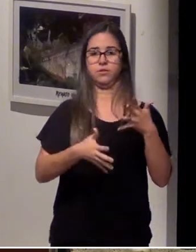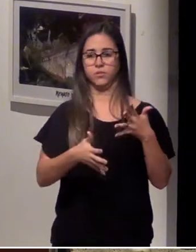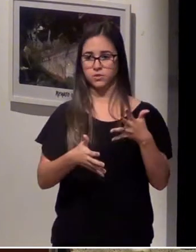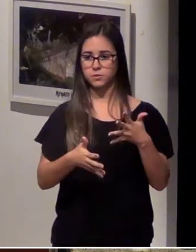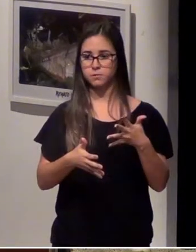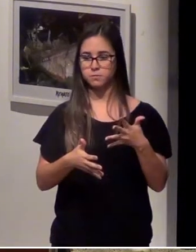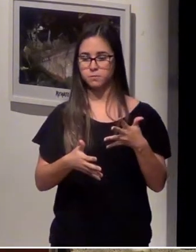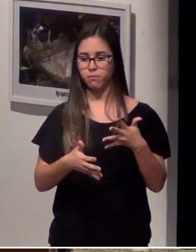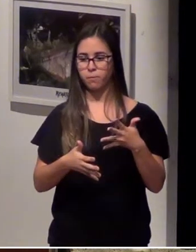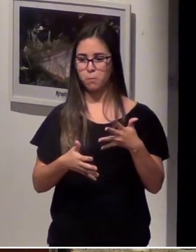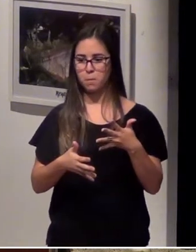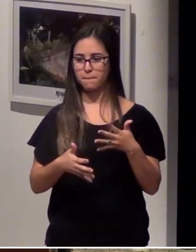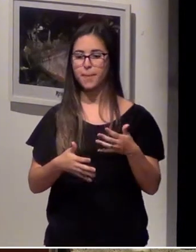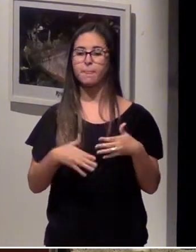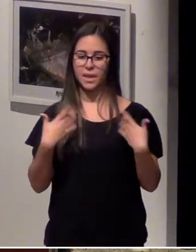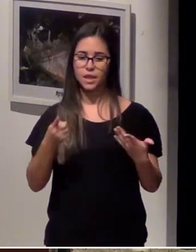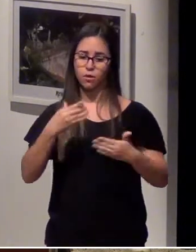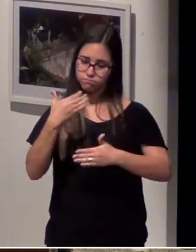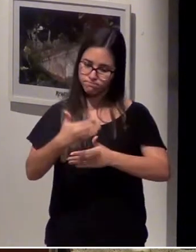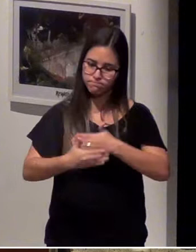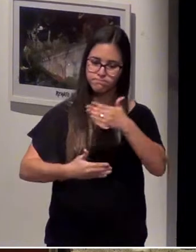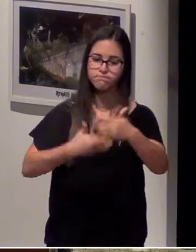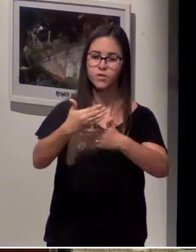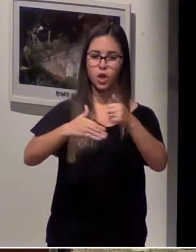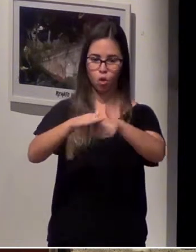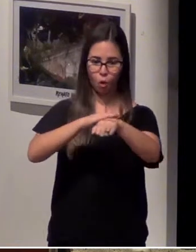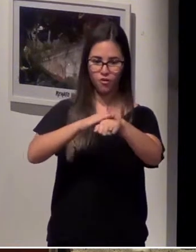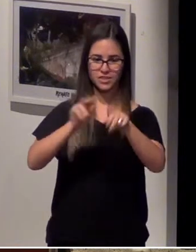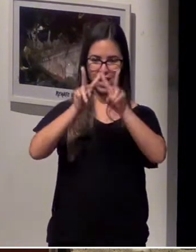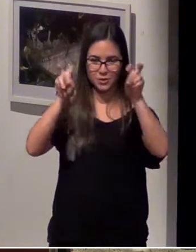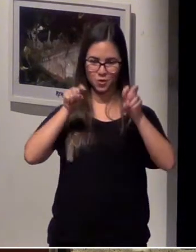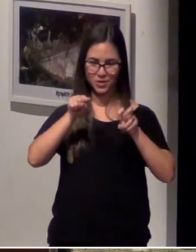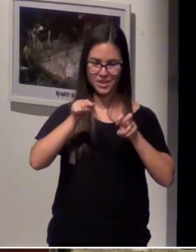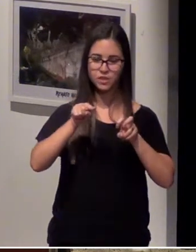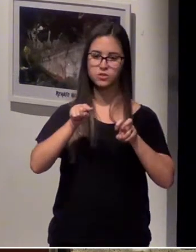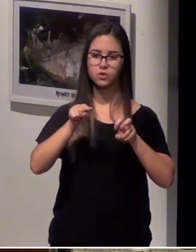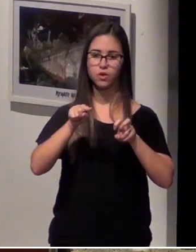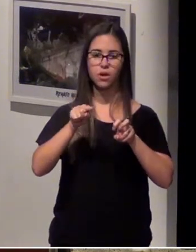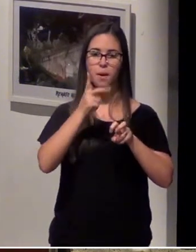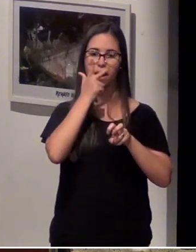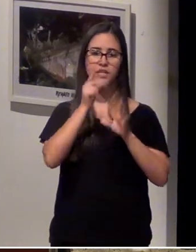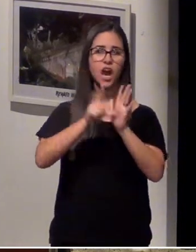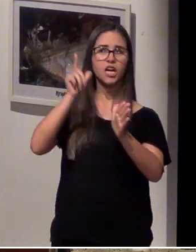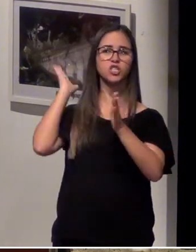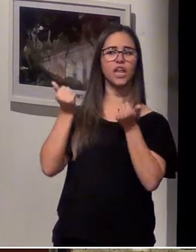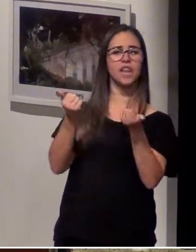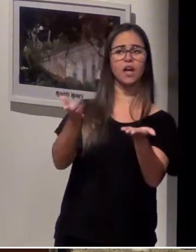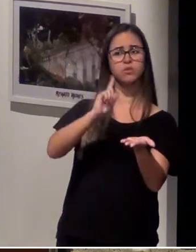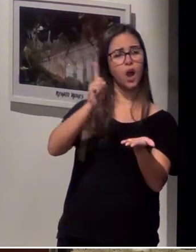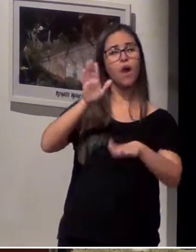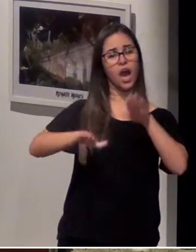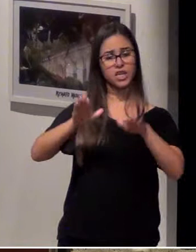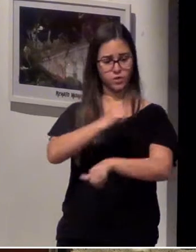Então, é um processo conversar sobre isso como se isso já fosse dado, porque muitas vezes o